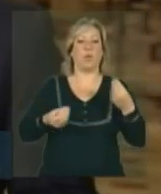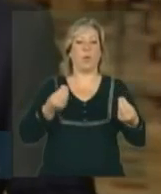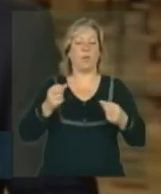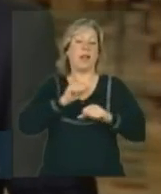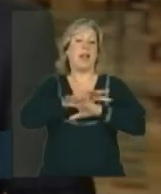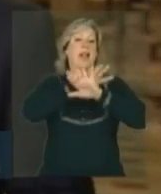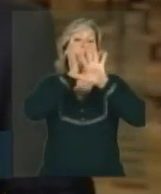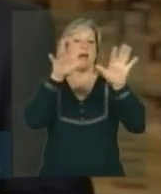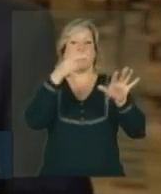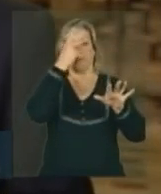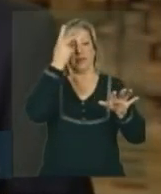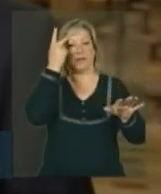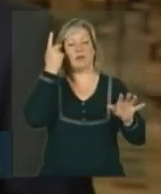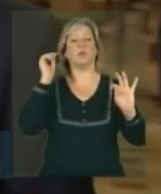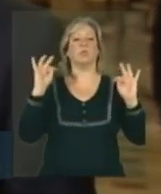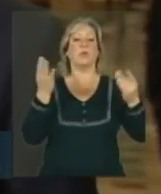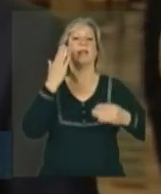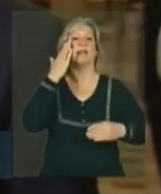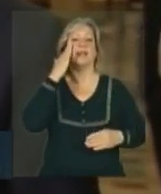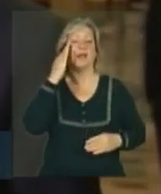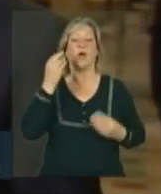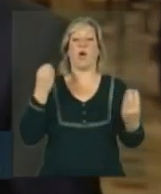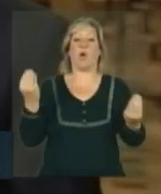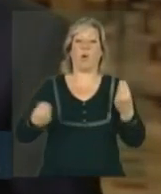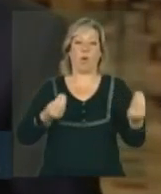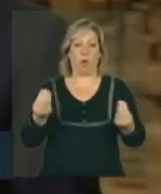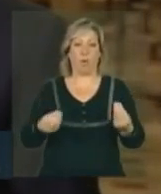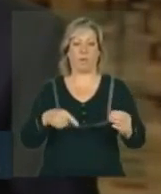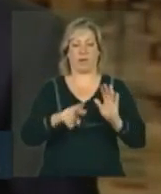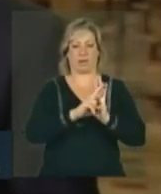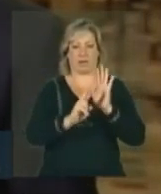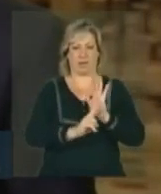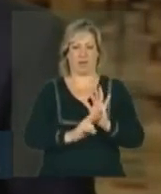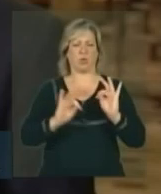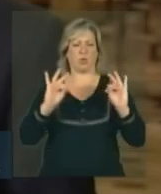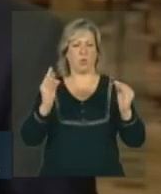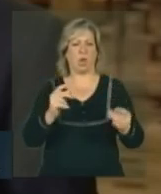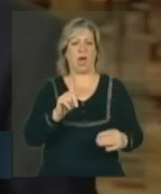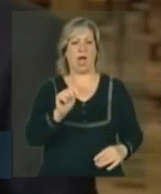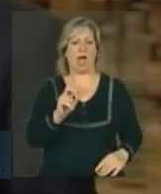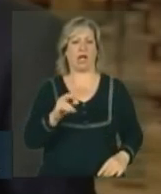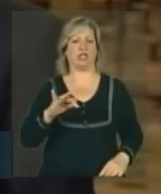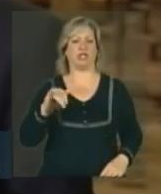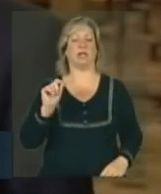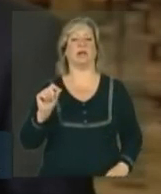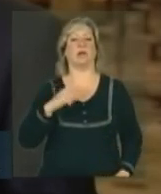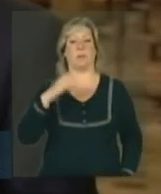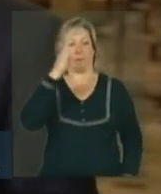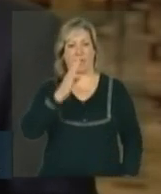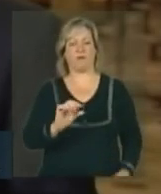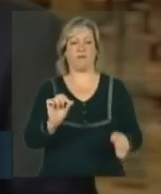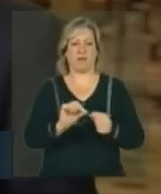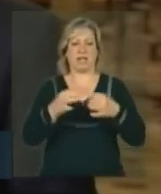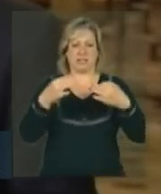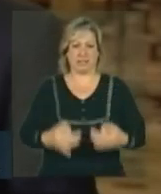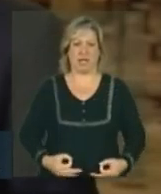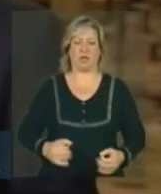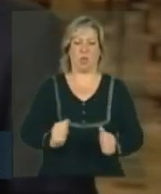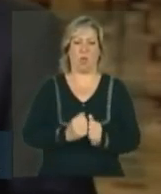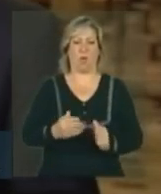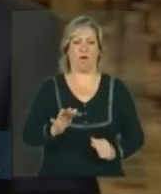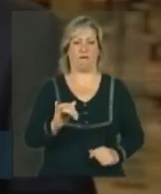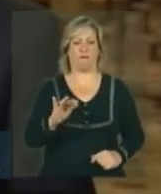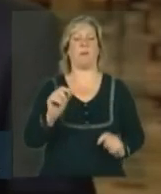nítido que todas as garantias que o Brasil firmou com a FIFA deverão ser cumpridas. Portanto,